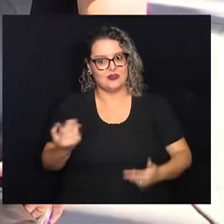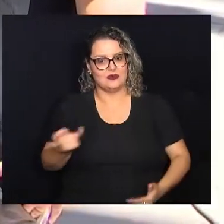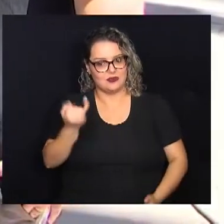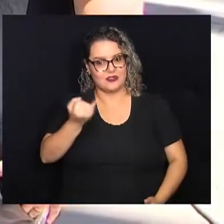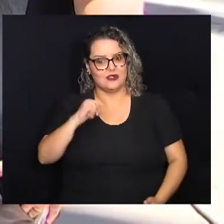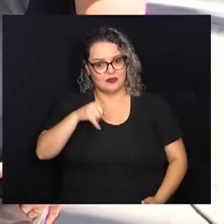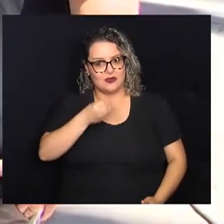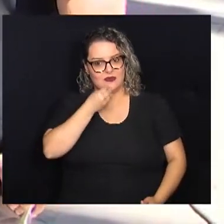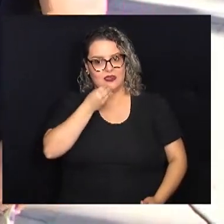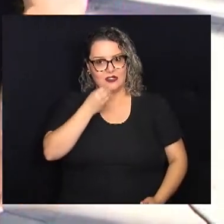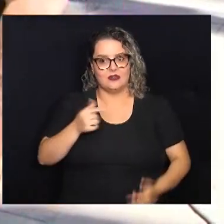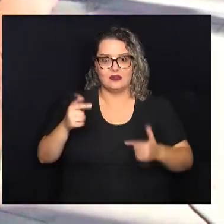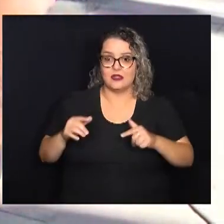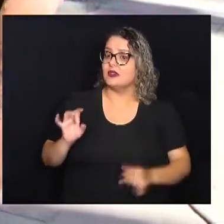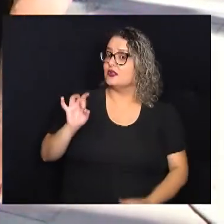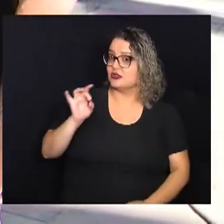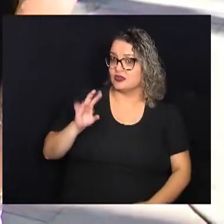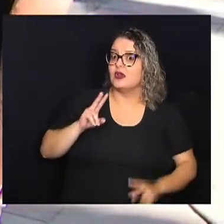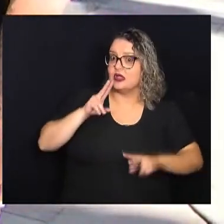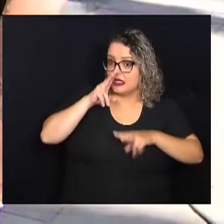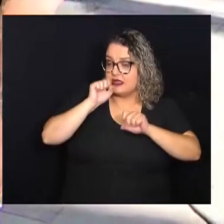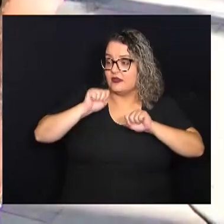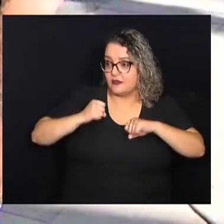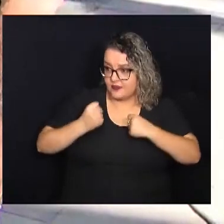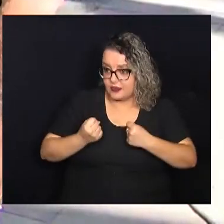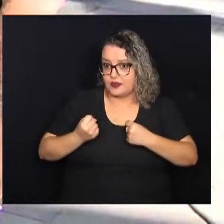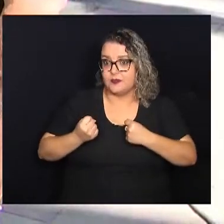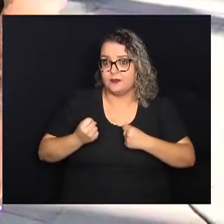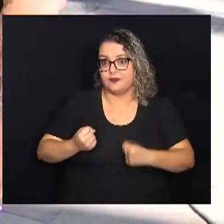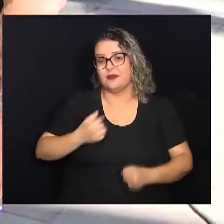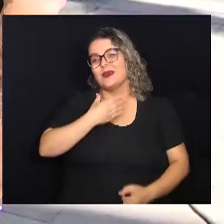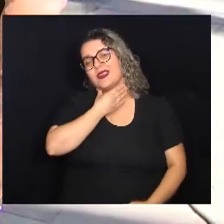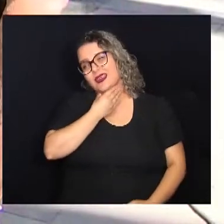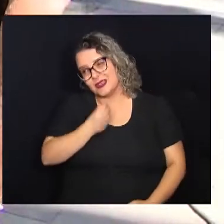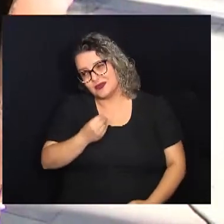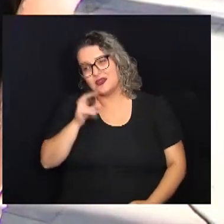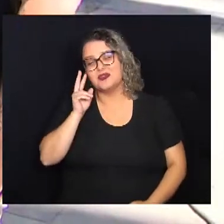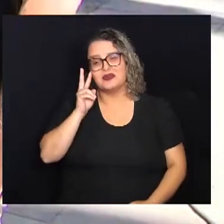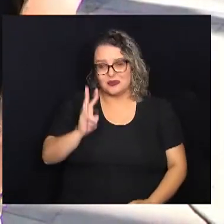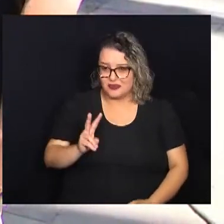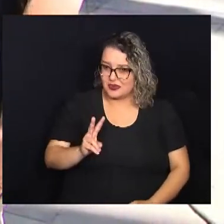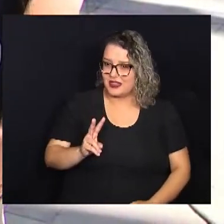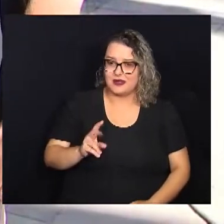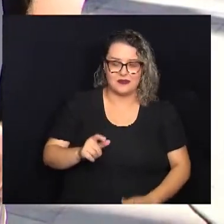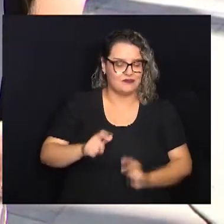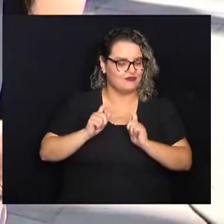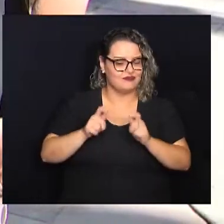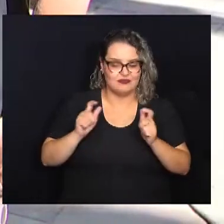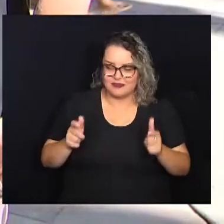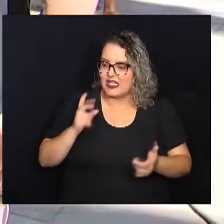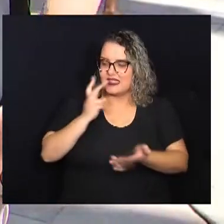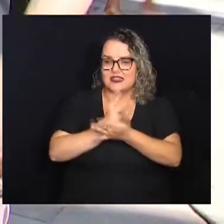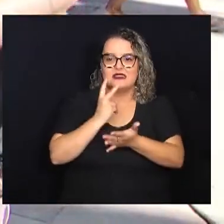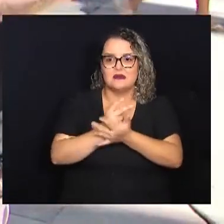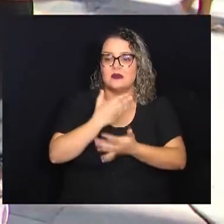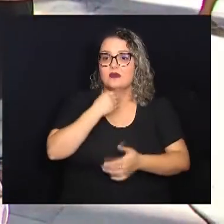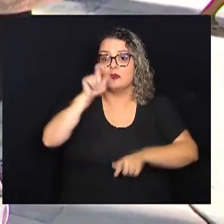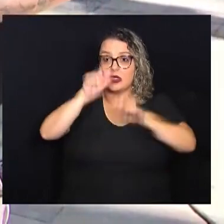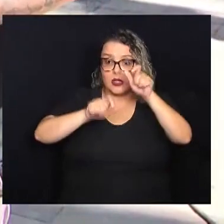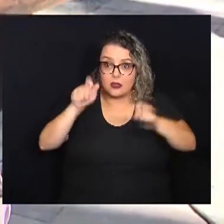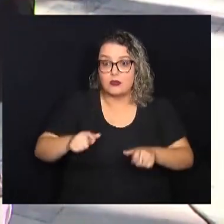o espaço aqui? Não, só queria reforçar realmente a questão das fraudes. A gente vê, infelizmente, cada vez é mais frequente. Então, para que as pessoas